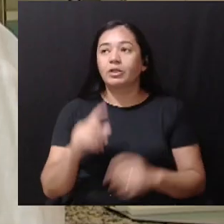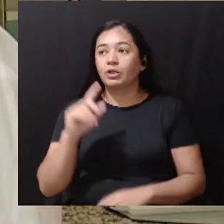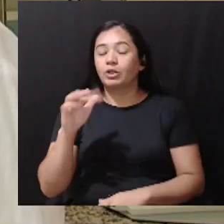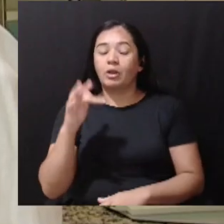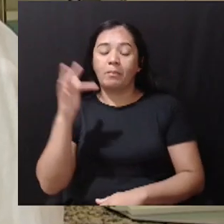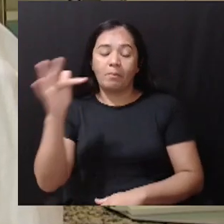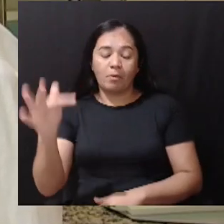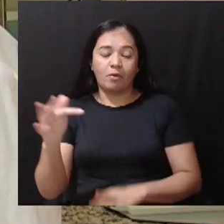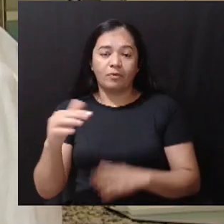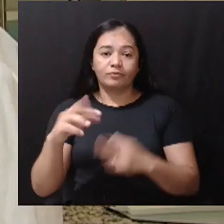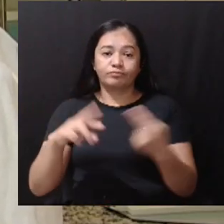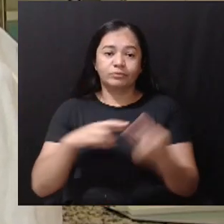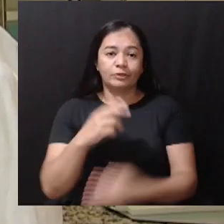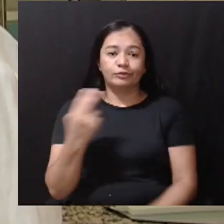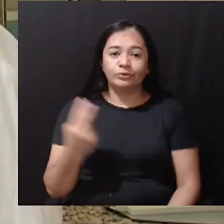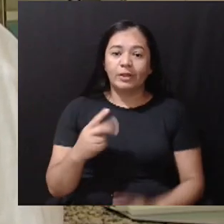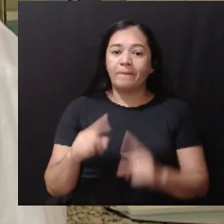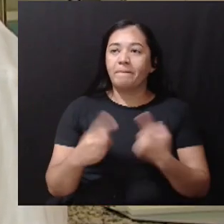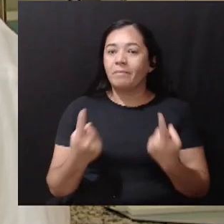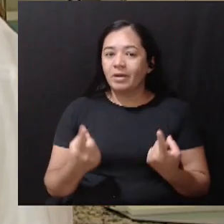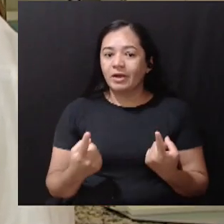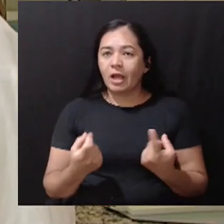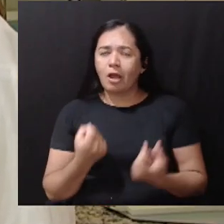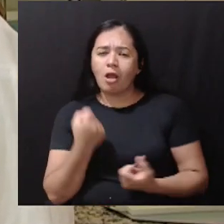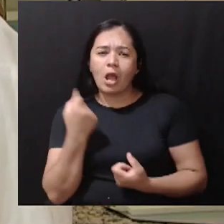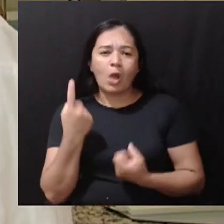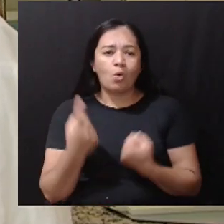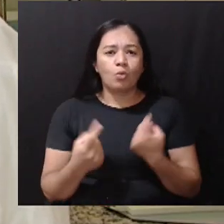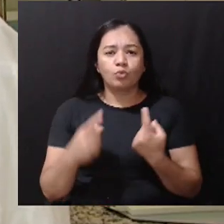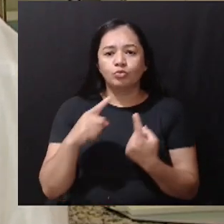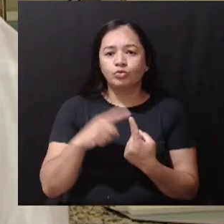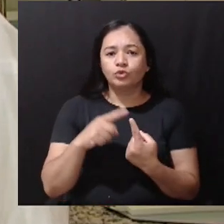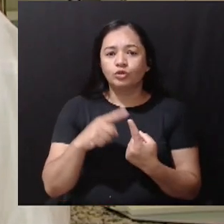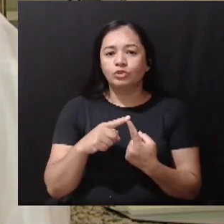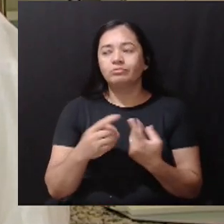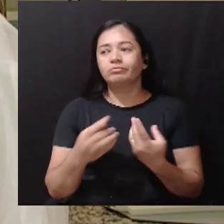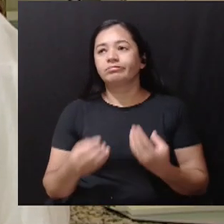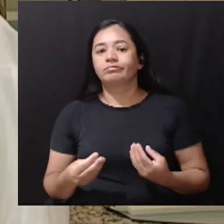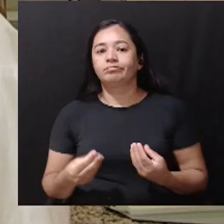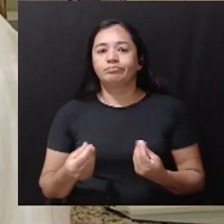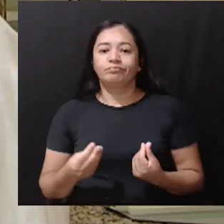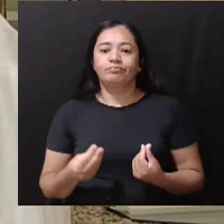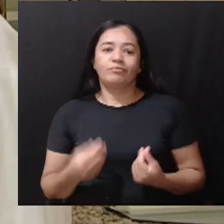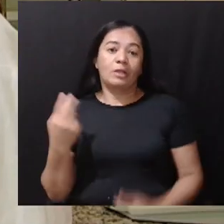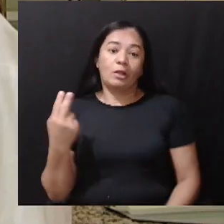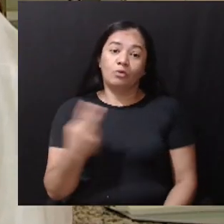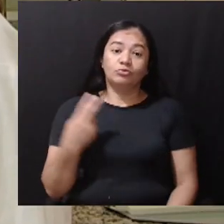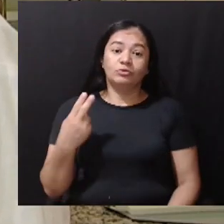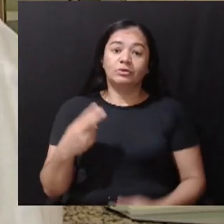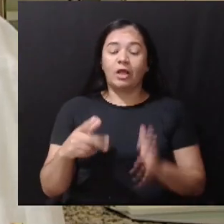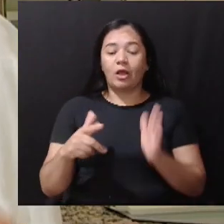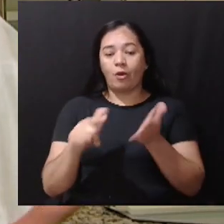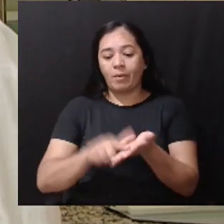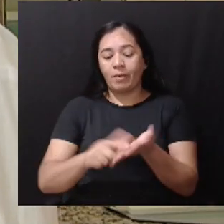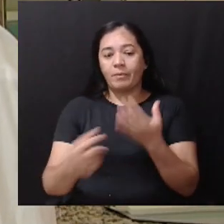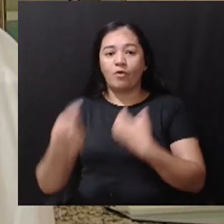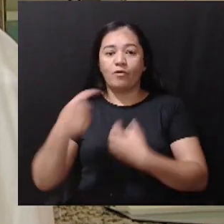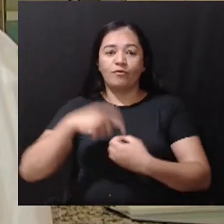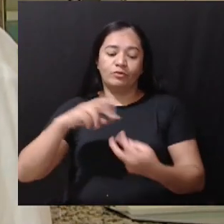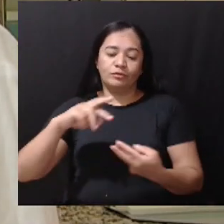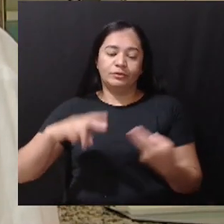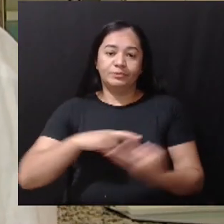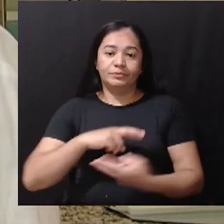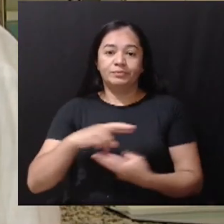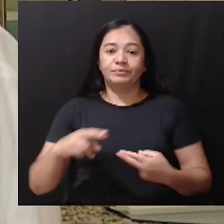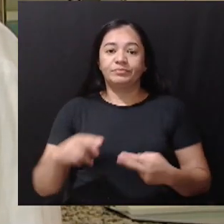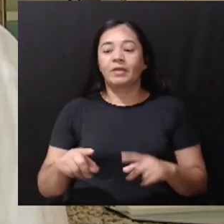às vezes, alguns recobrimentos são colocados, ele não deixa o papel voltar para a cadeia produtiva. E nesse